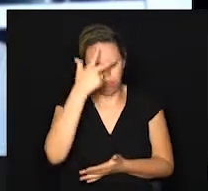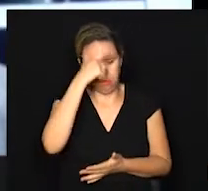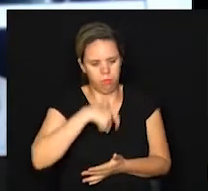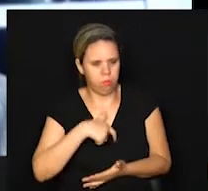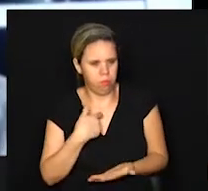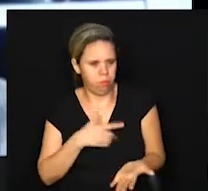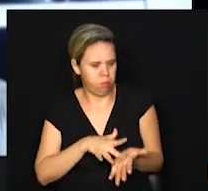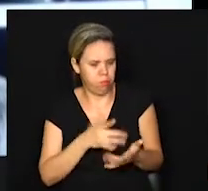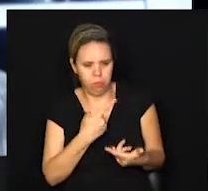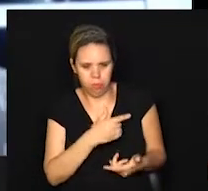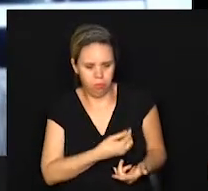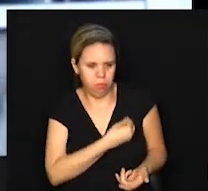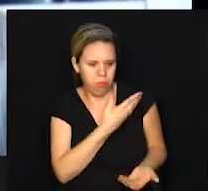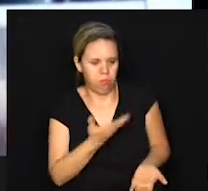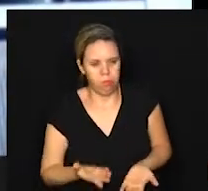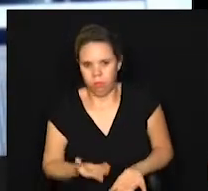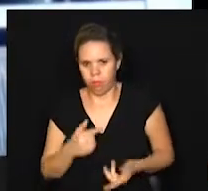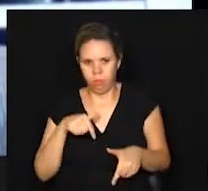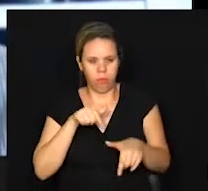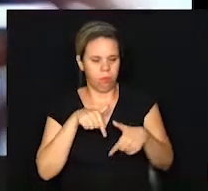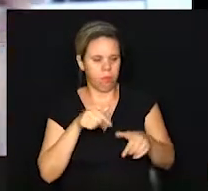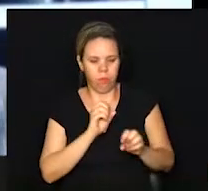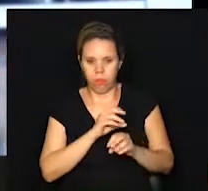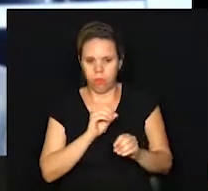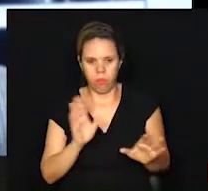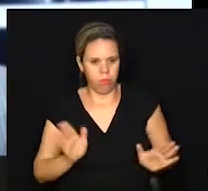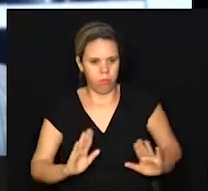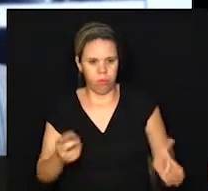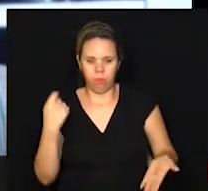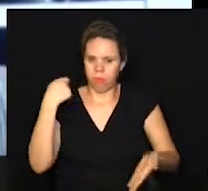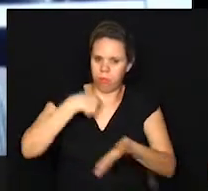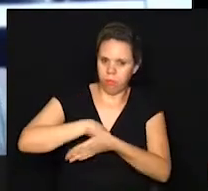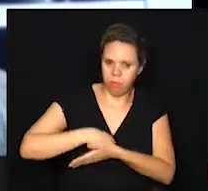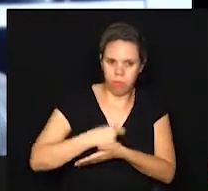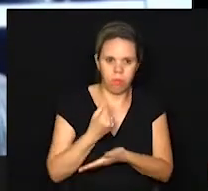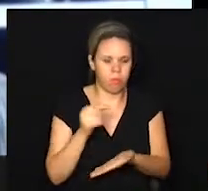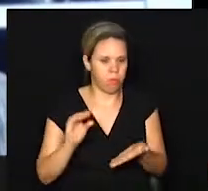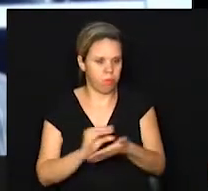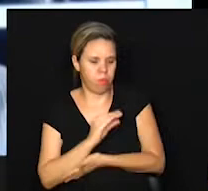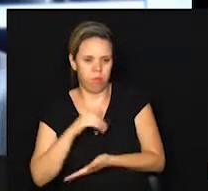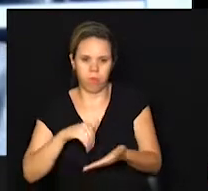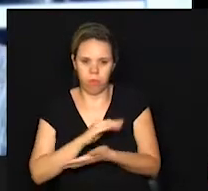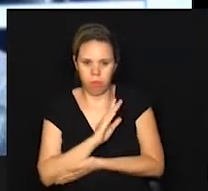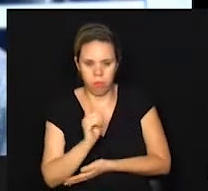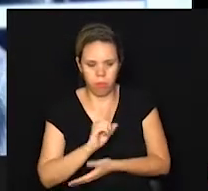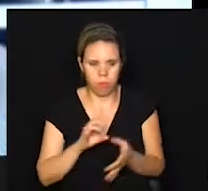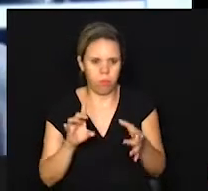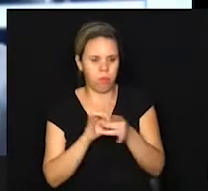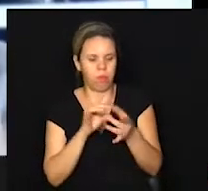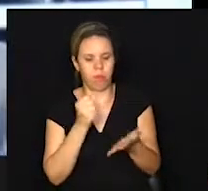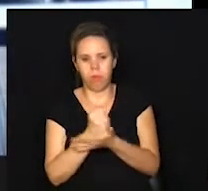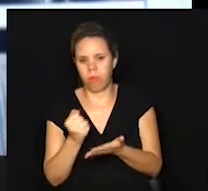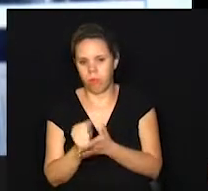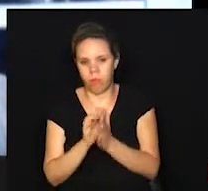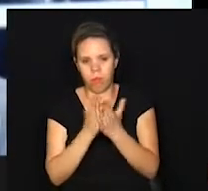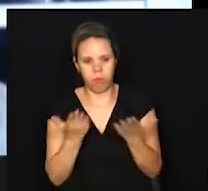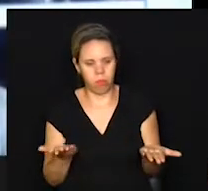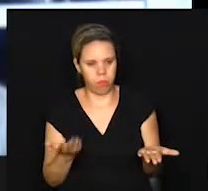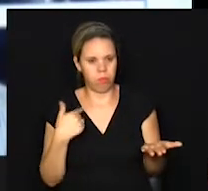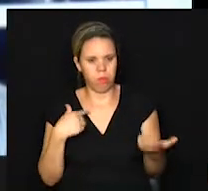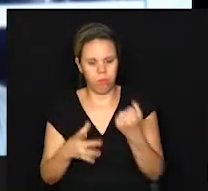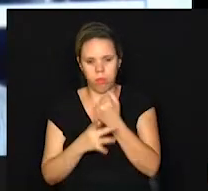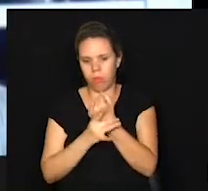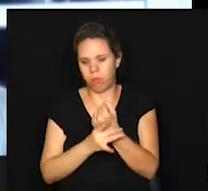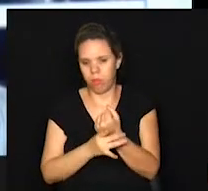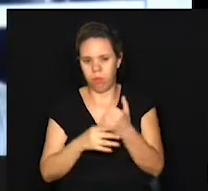né? Não falam nada, não pagaram minhas verbas rescisórias, não liberam minha carteira para eu acessar nem sequer o